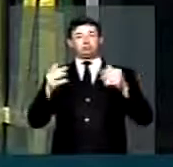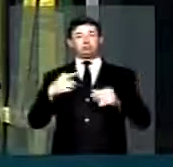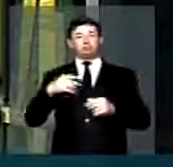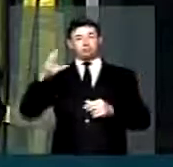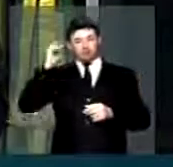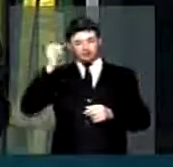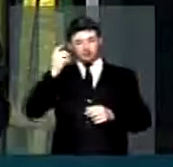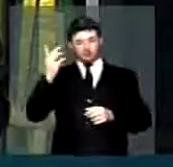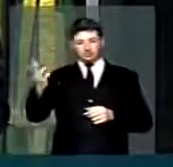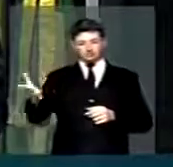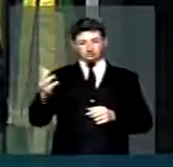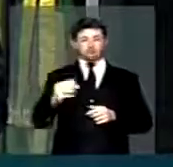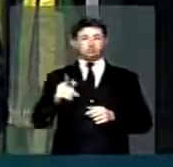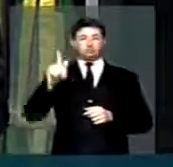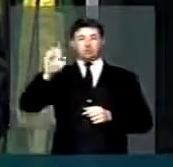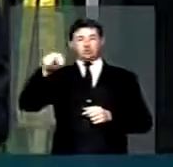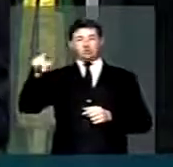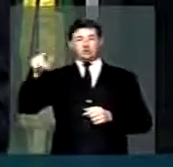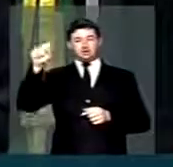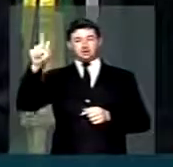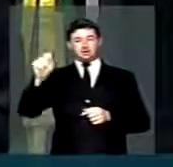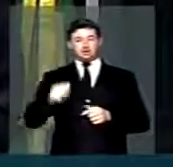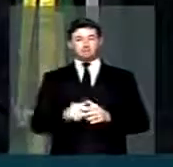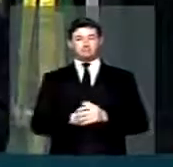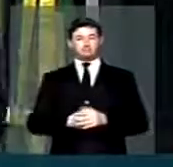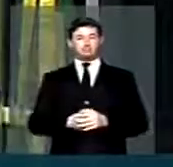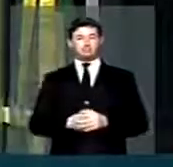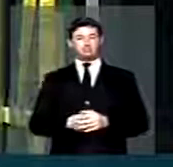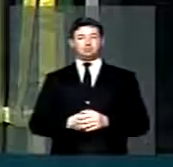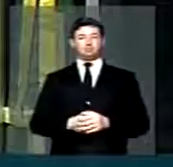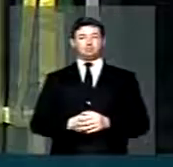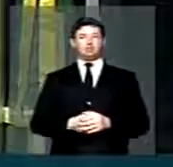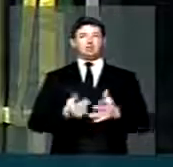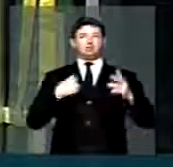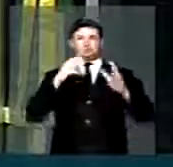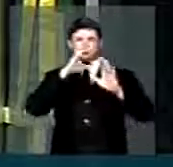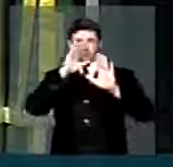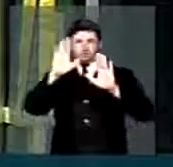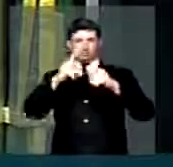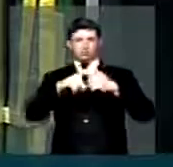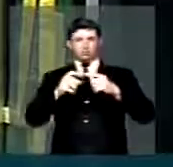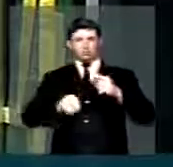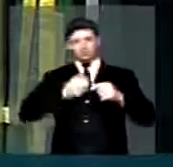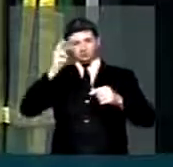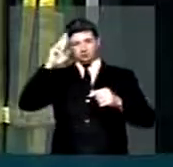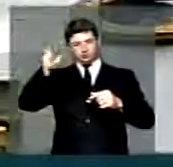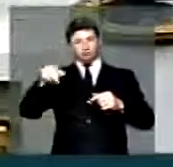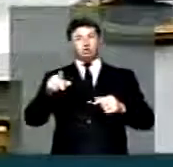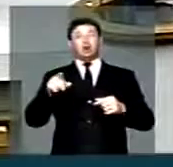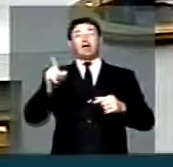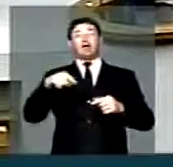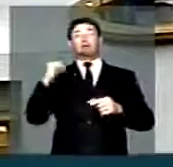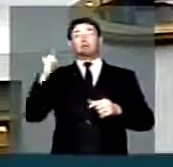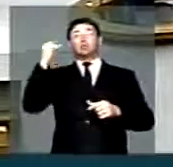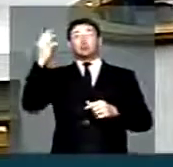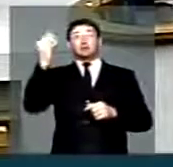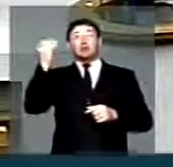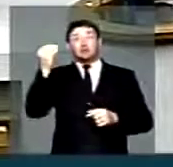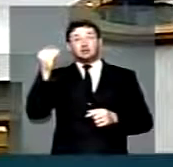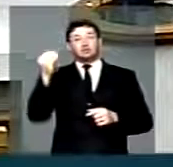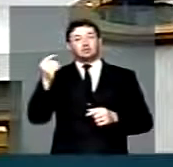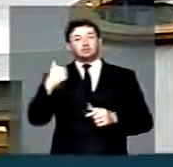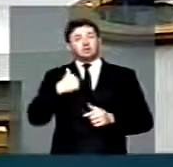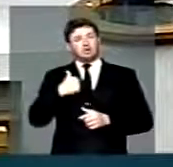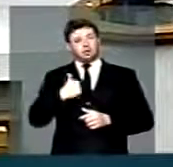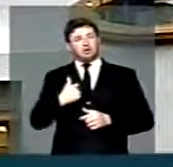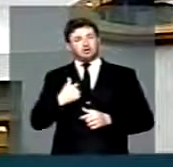o deputado Gonzaga Patriota. Deputado Emanuel Fernandes, eu vou ser brevíssimo, até porque o pronunciamento de Vossa Excelência é tão importante. E eu